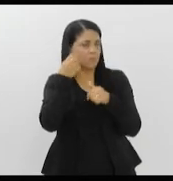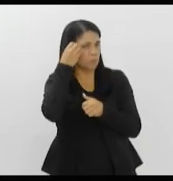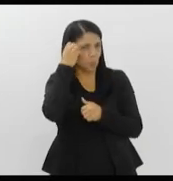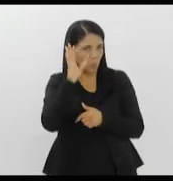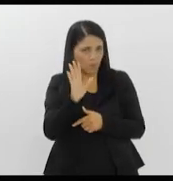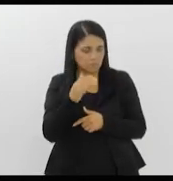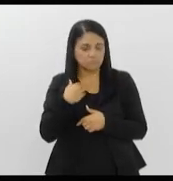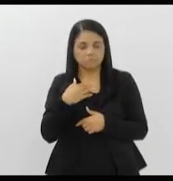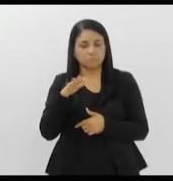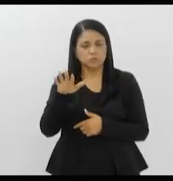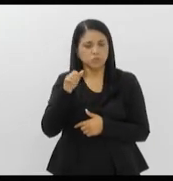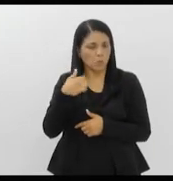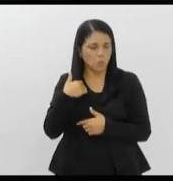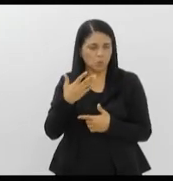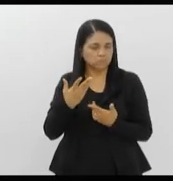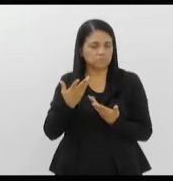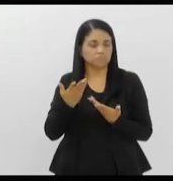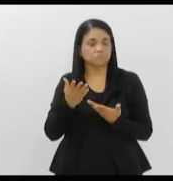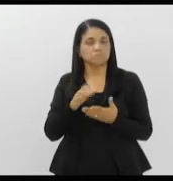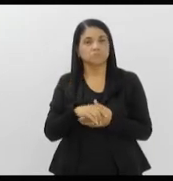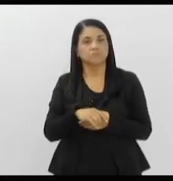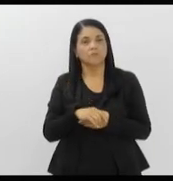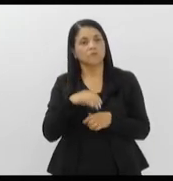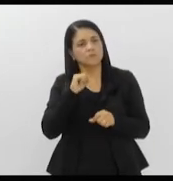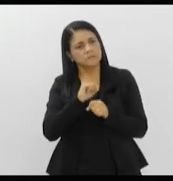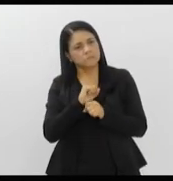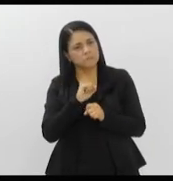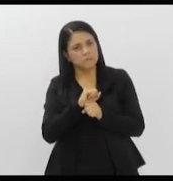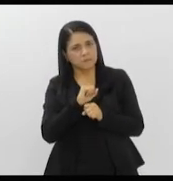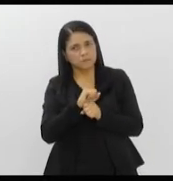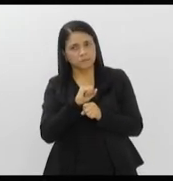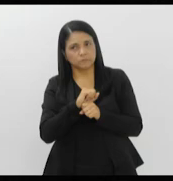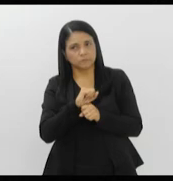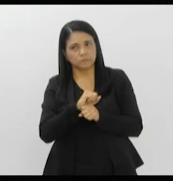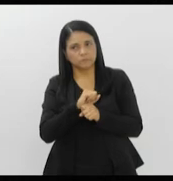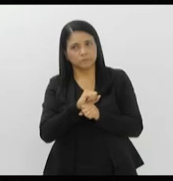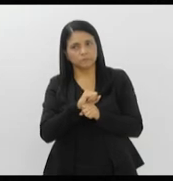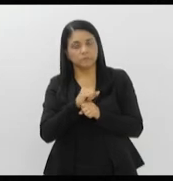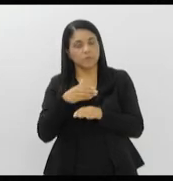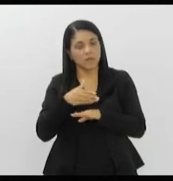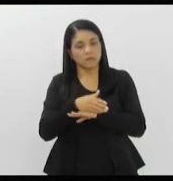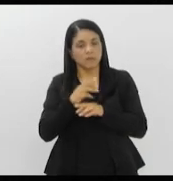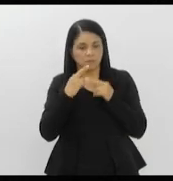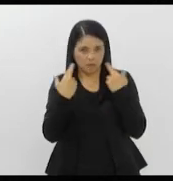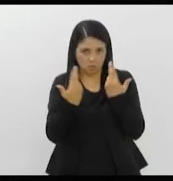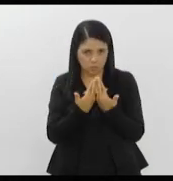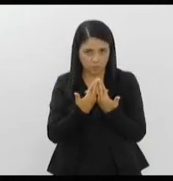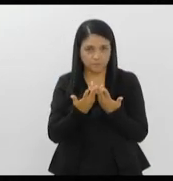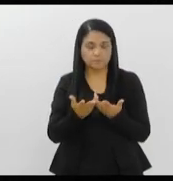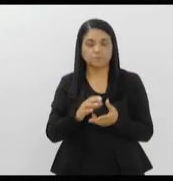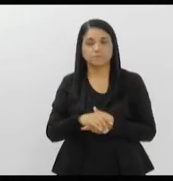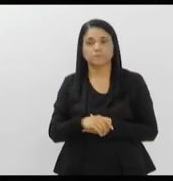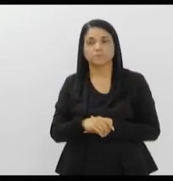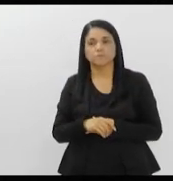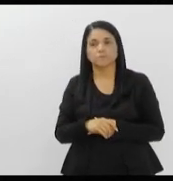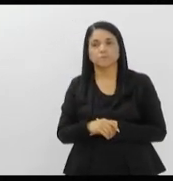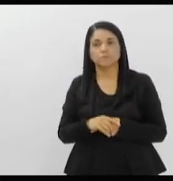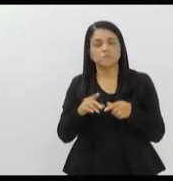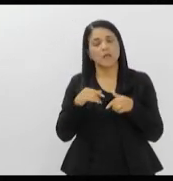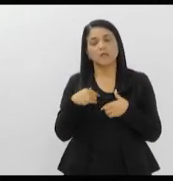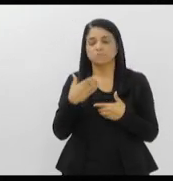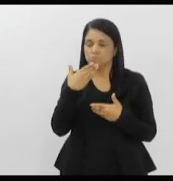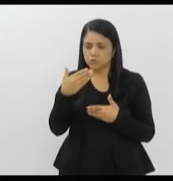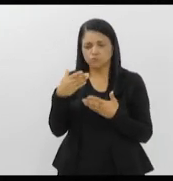lá e fiquei aguardando para entrar na sala. E ele mandou que eu